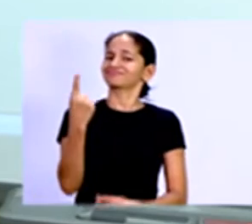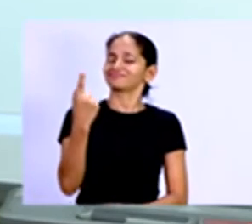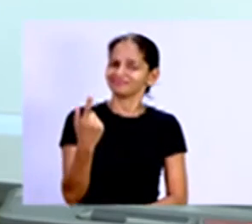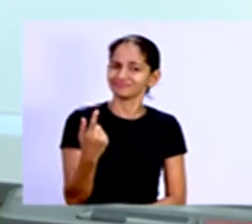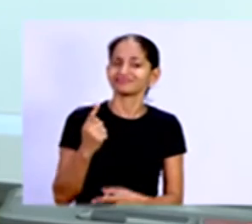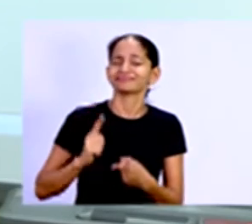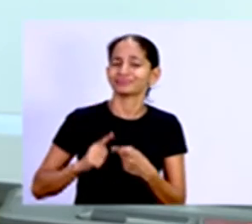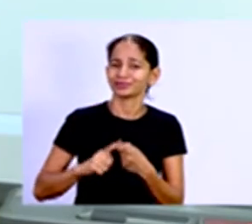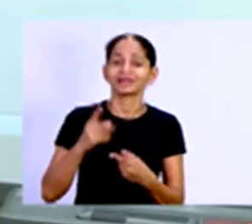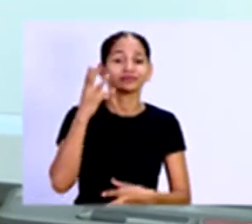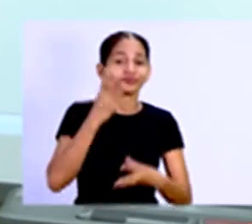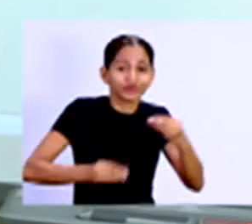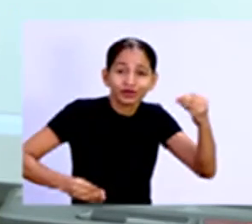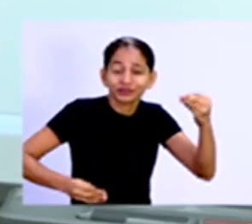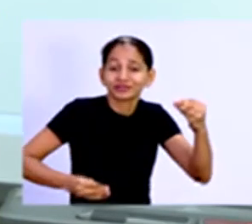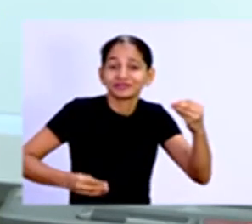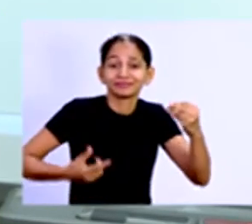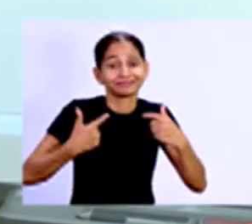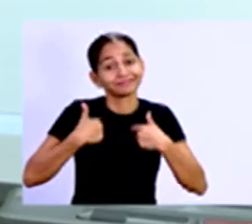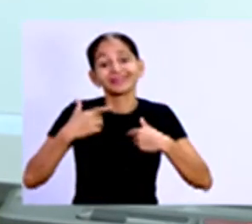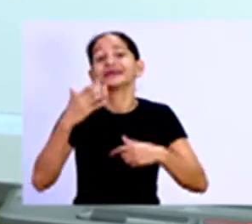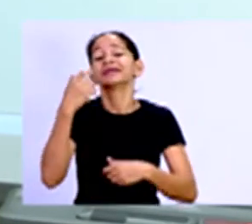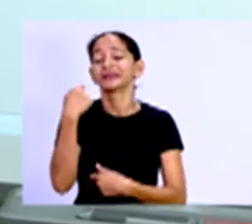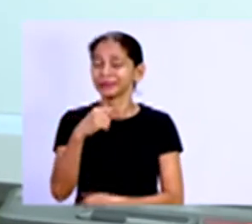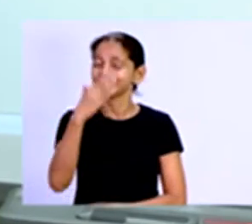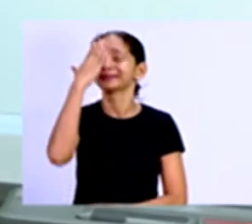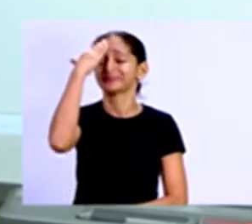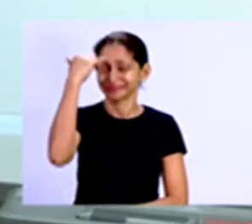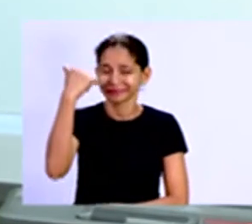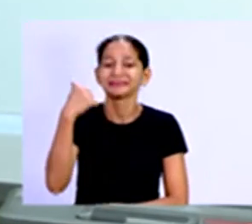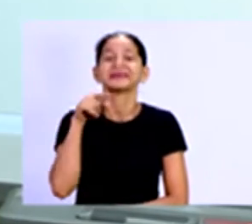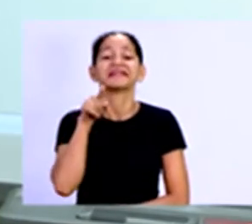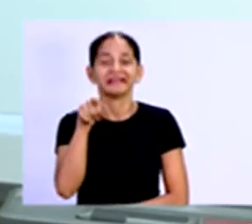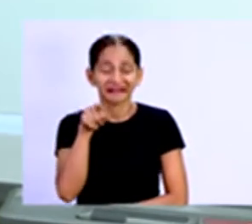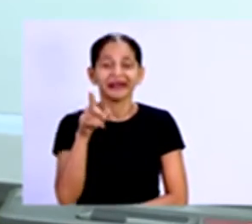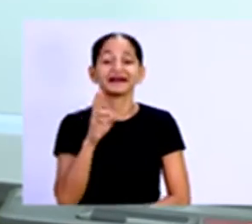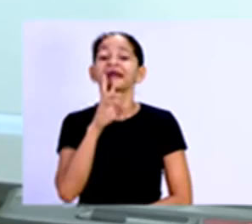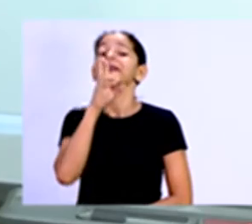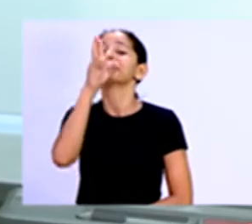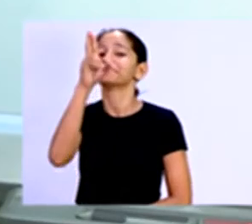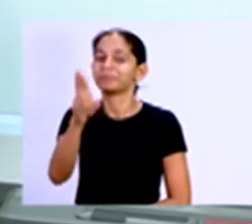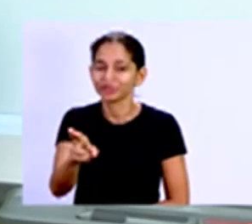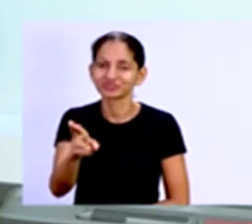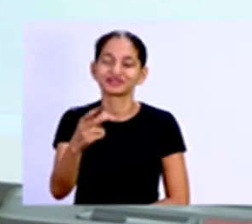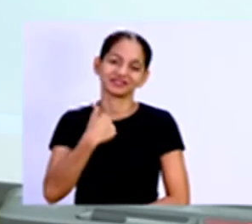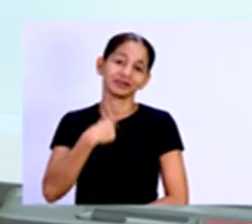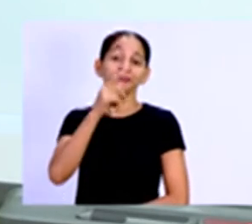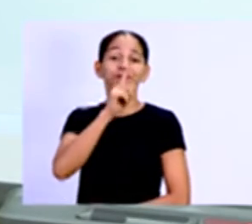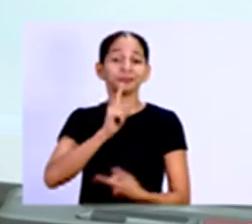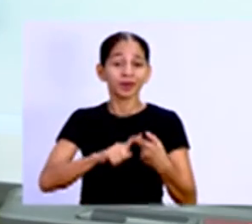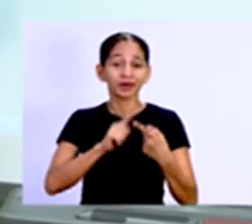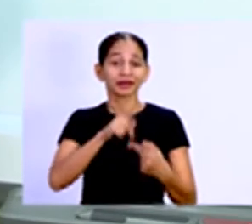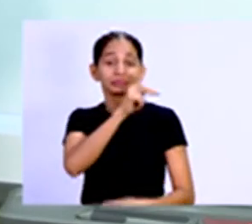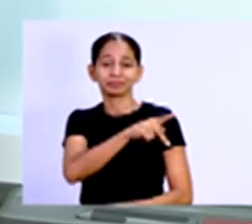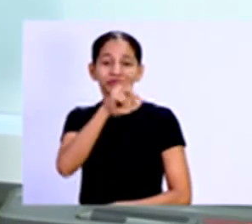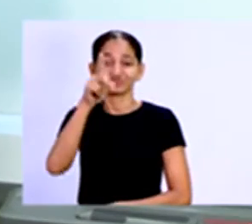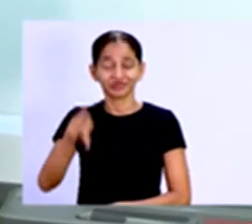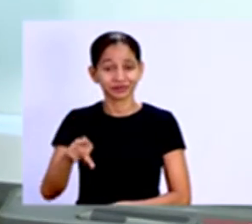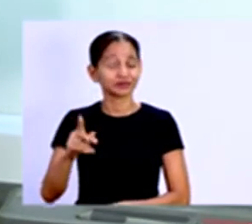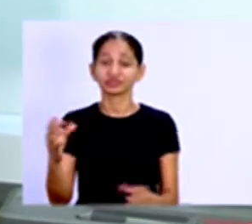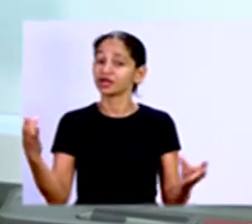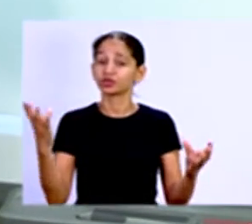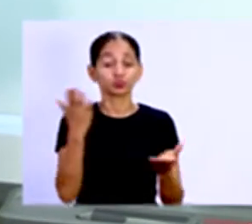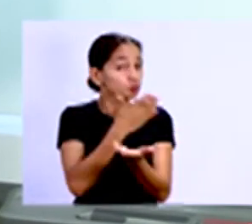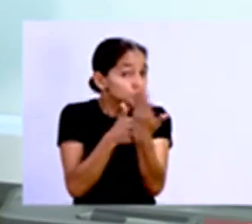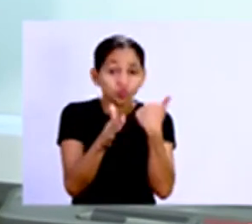não adianta. Efetivamente eu vou ter que saber como escreve essa palavra, né, para poder definir. Porque as pessoas têm que o papel de professor é